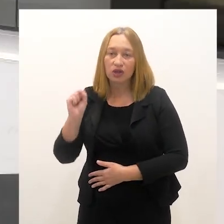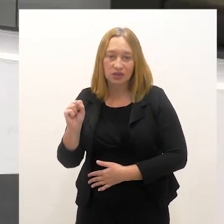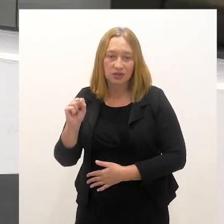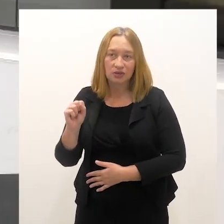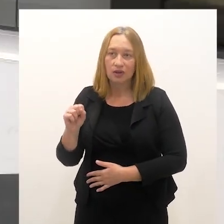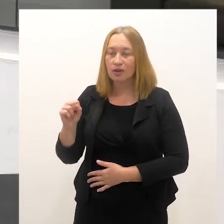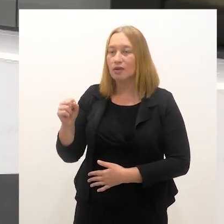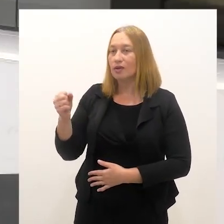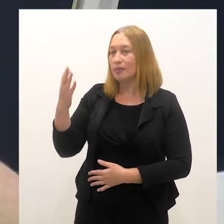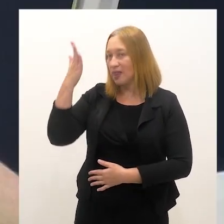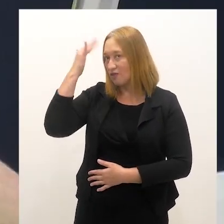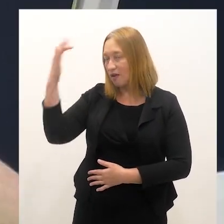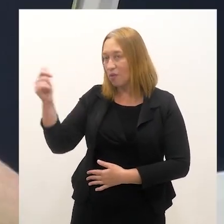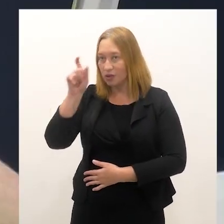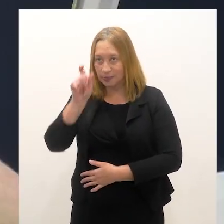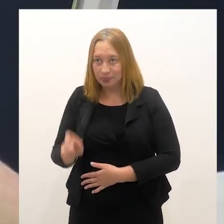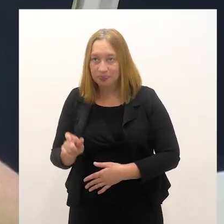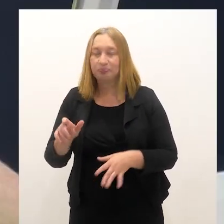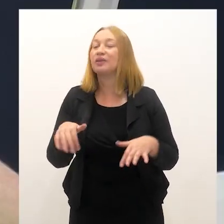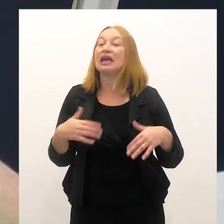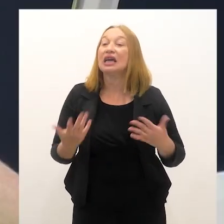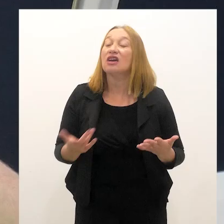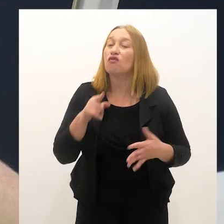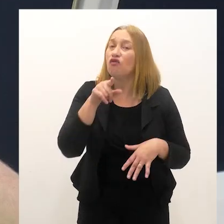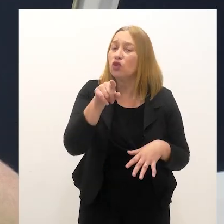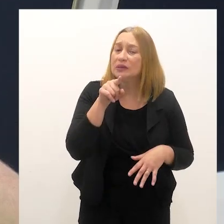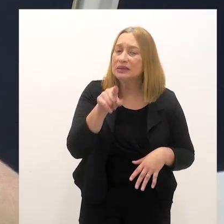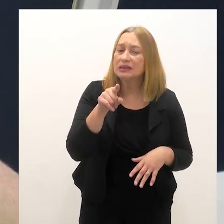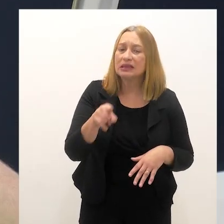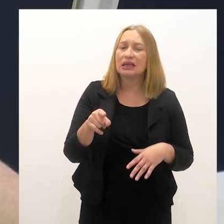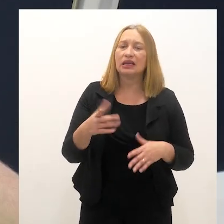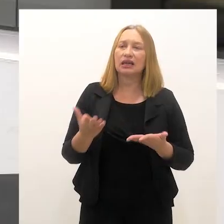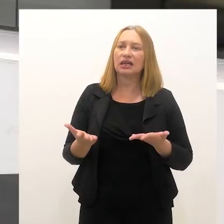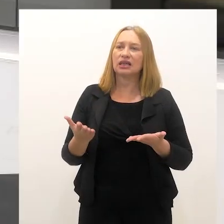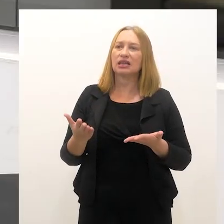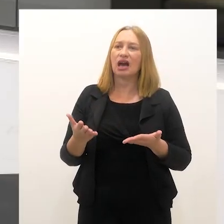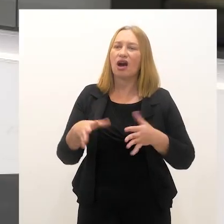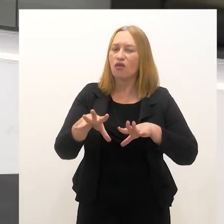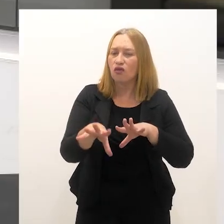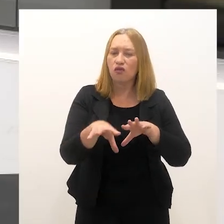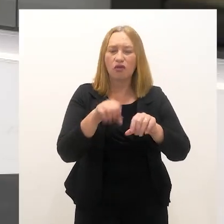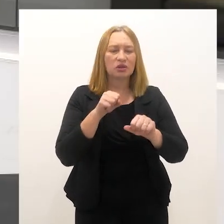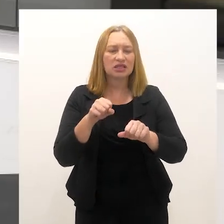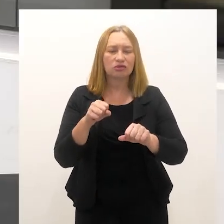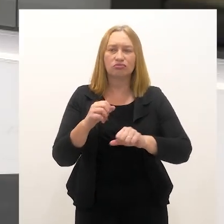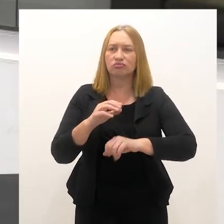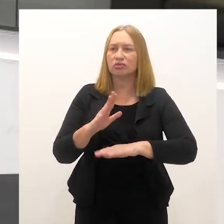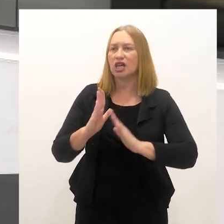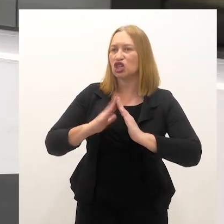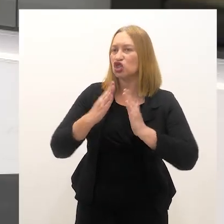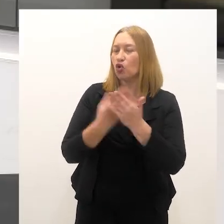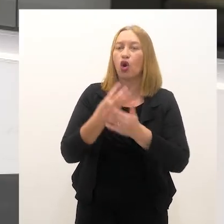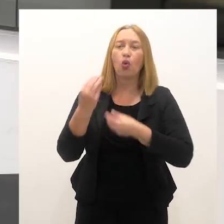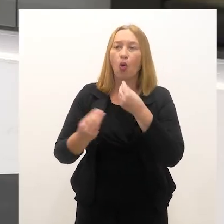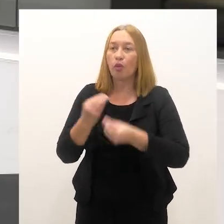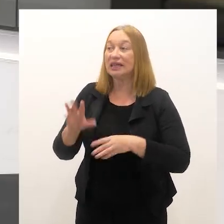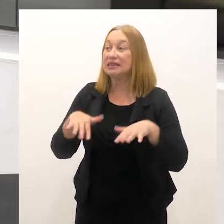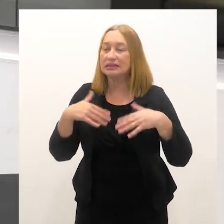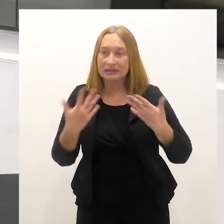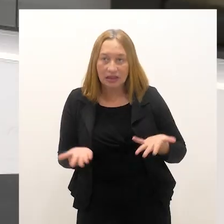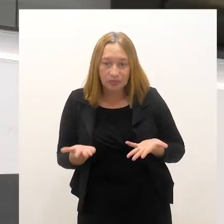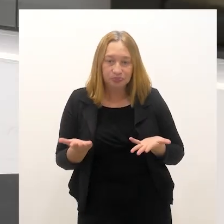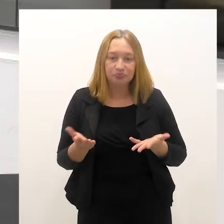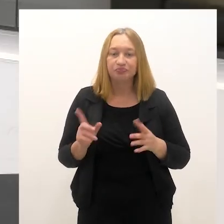uma lenda viva, né? E aí você, na parte da formação escolar, como é que foi?